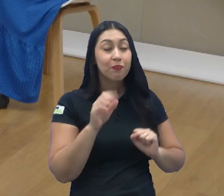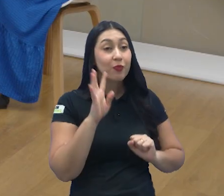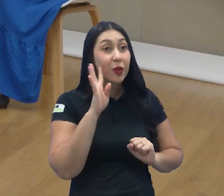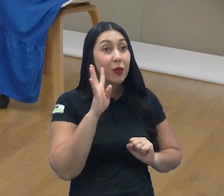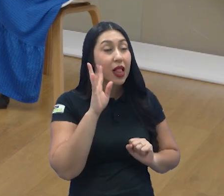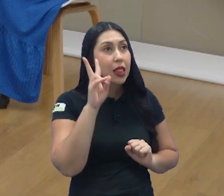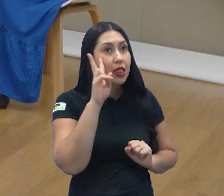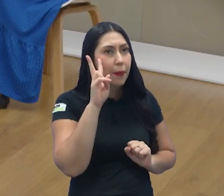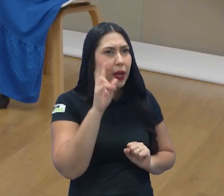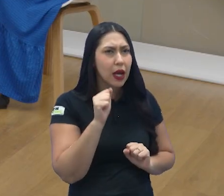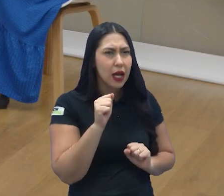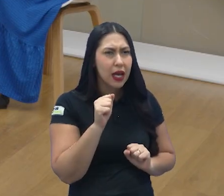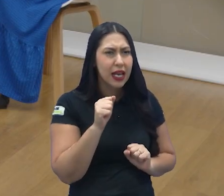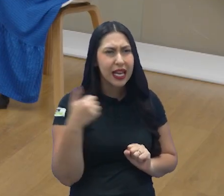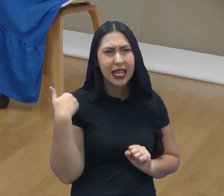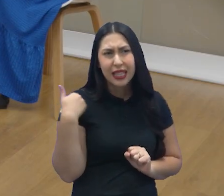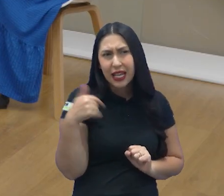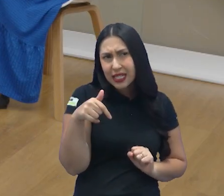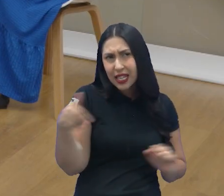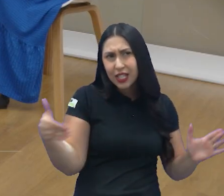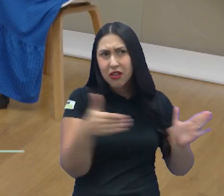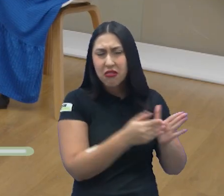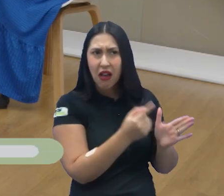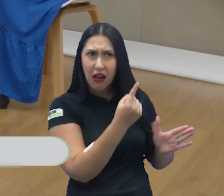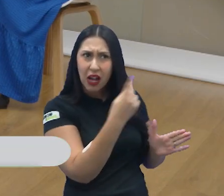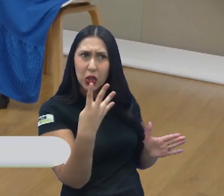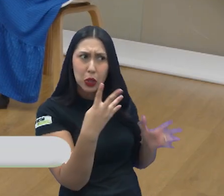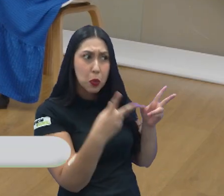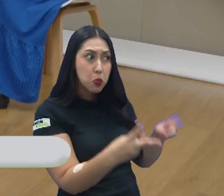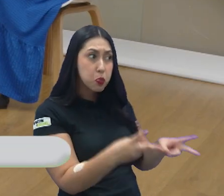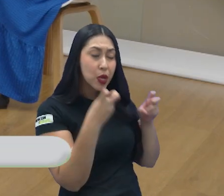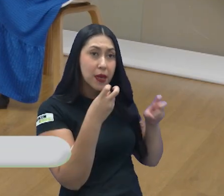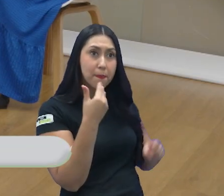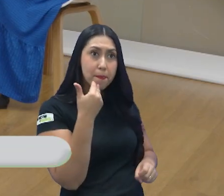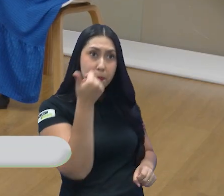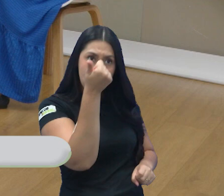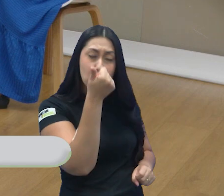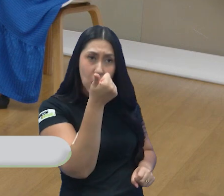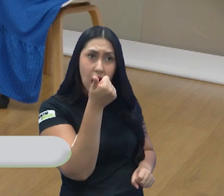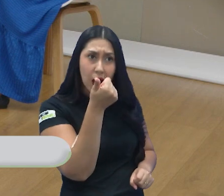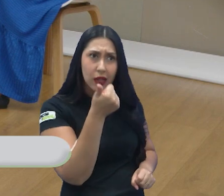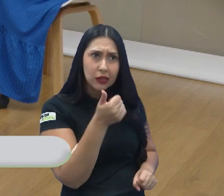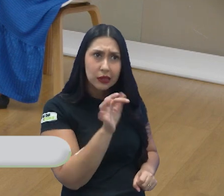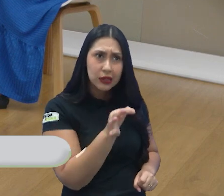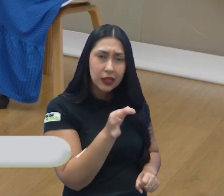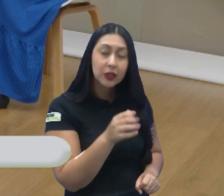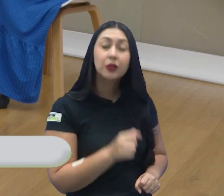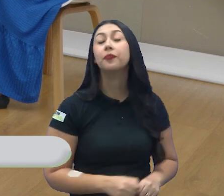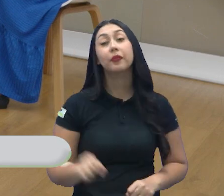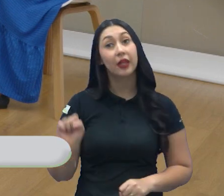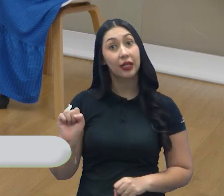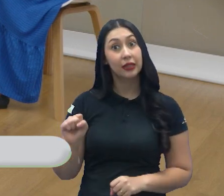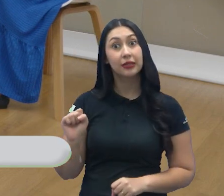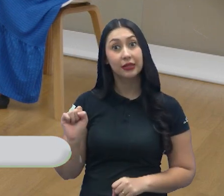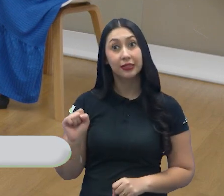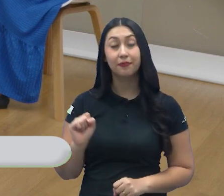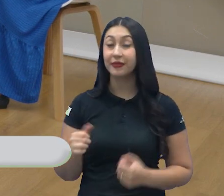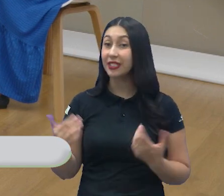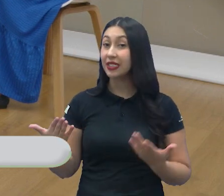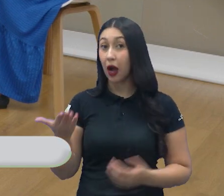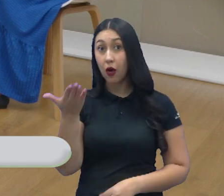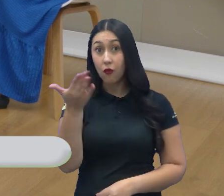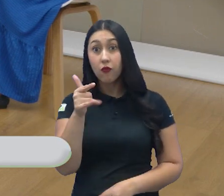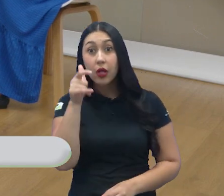Você falou que entre 7 e 14 anos fica mais evidente o tipo de temperamento de cada pessoa? Isso. Então, para quem está nos ouvindo,